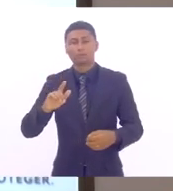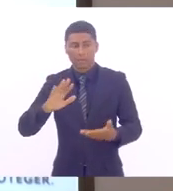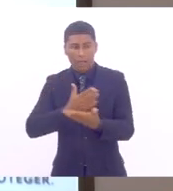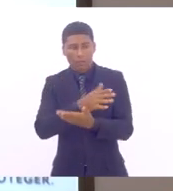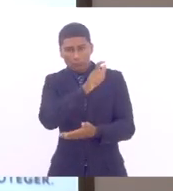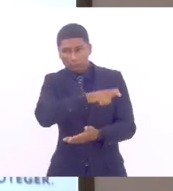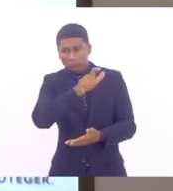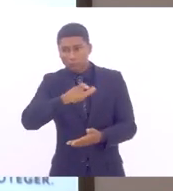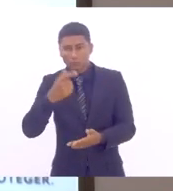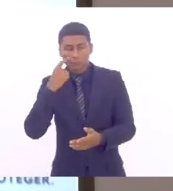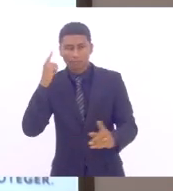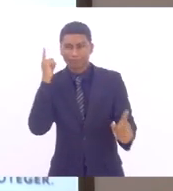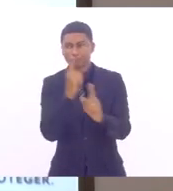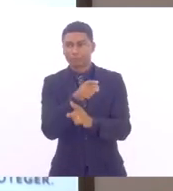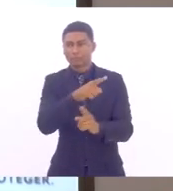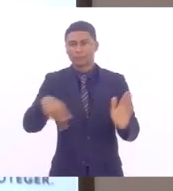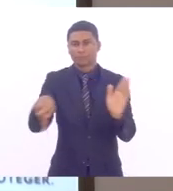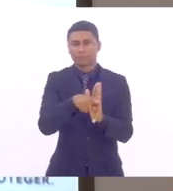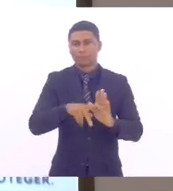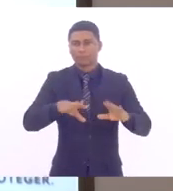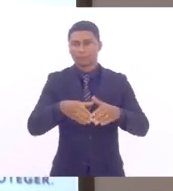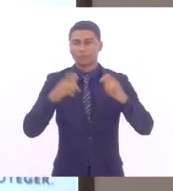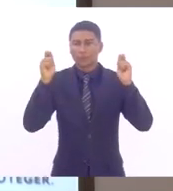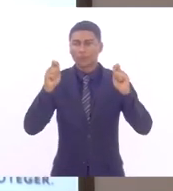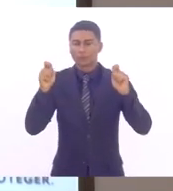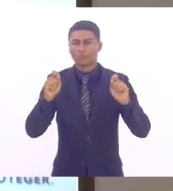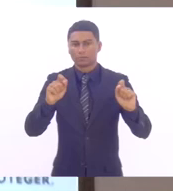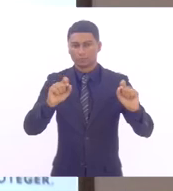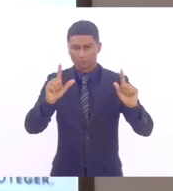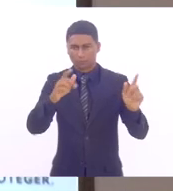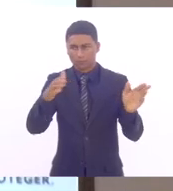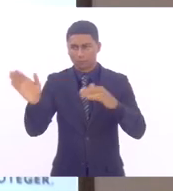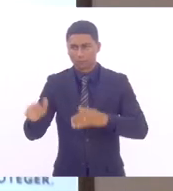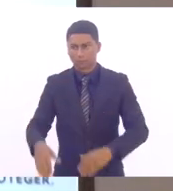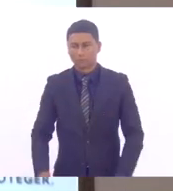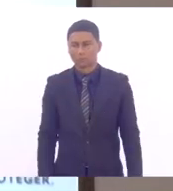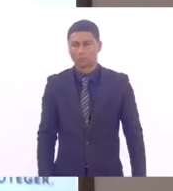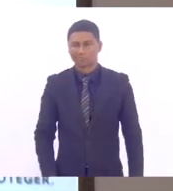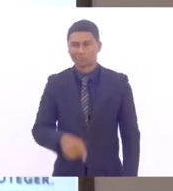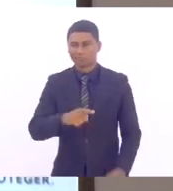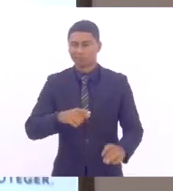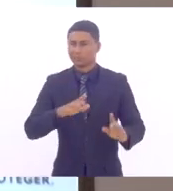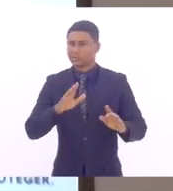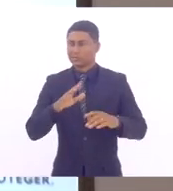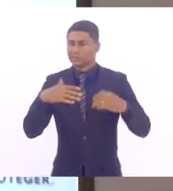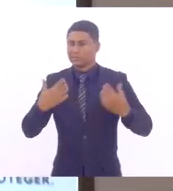que pertencem à torcida. Pode passar, por favor? Esse vídeo é bem impactante.